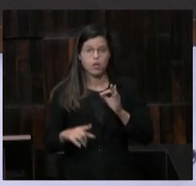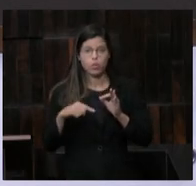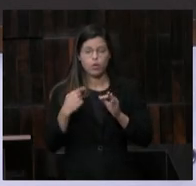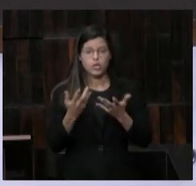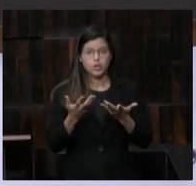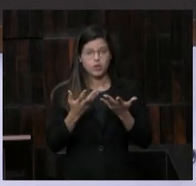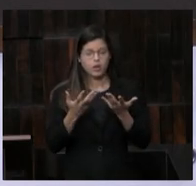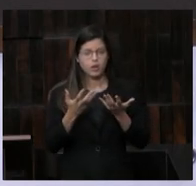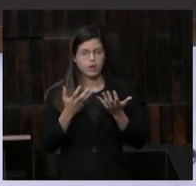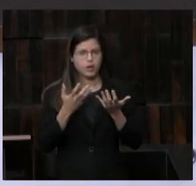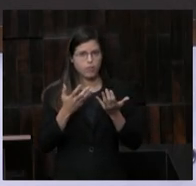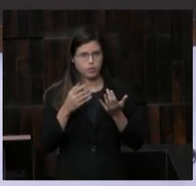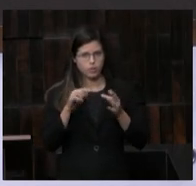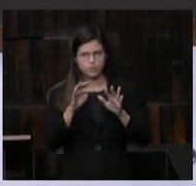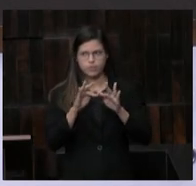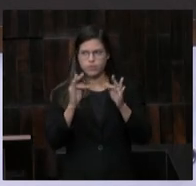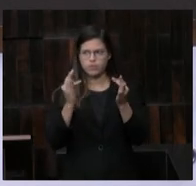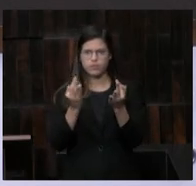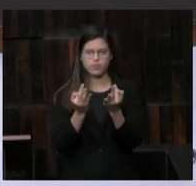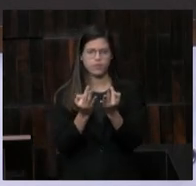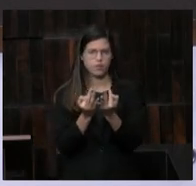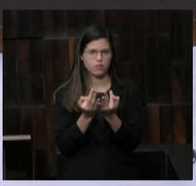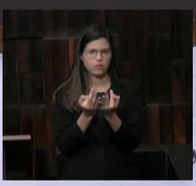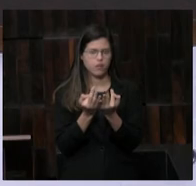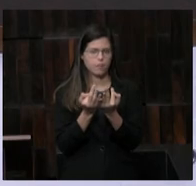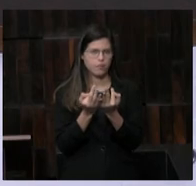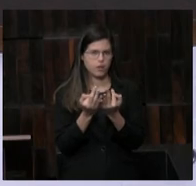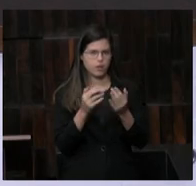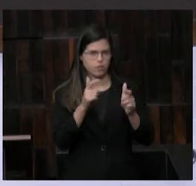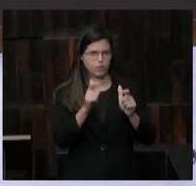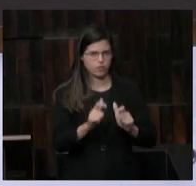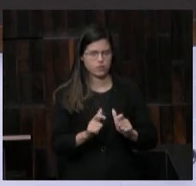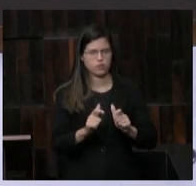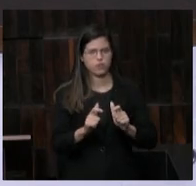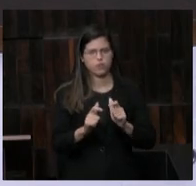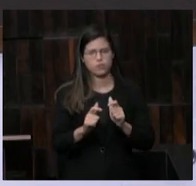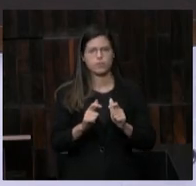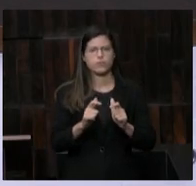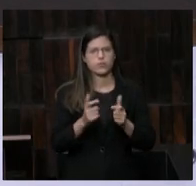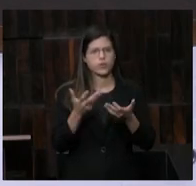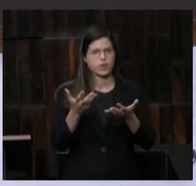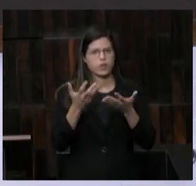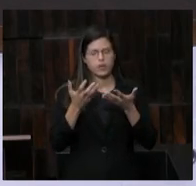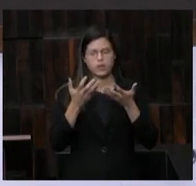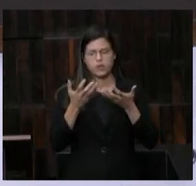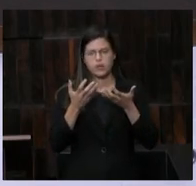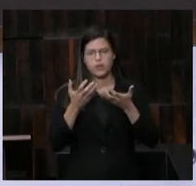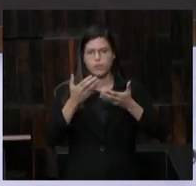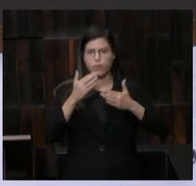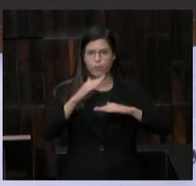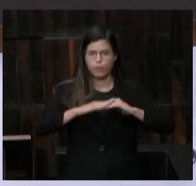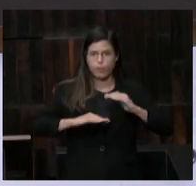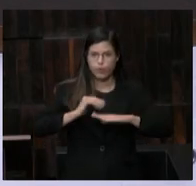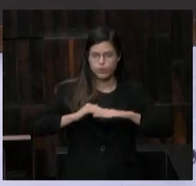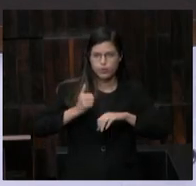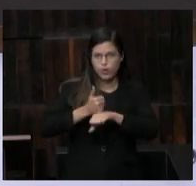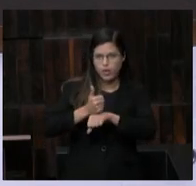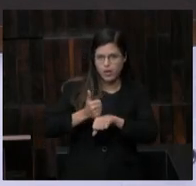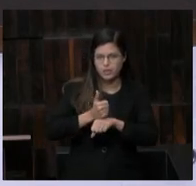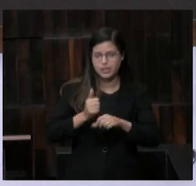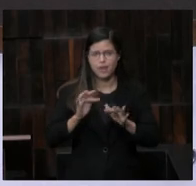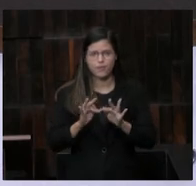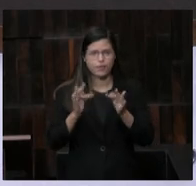queremos trazer as famílias para esse espaço. Nós queremos profissionalizar essas famílias, nós